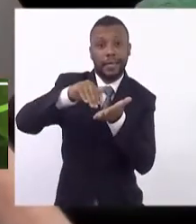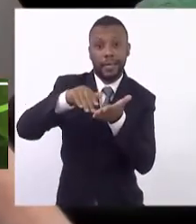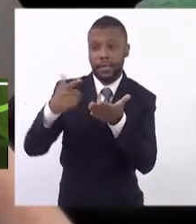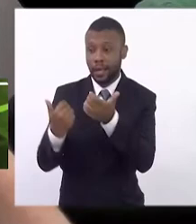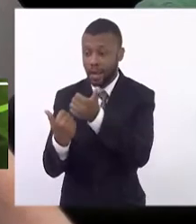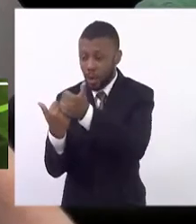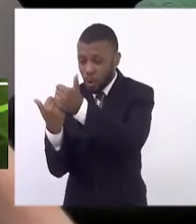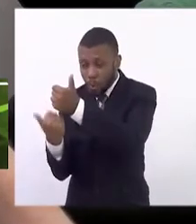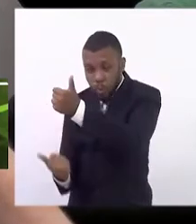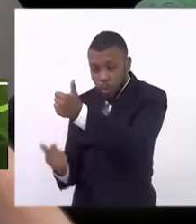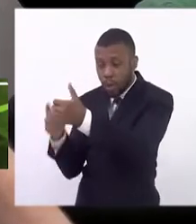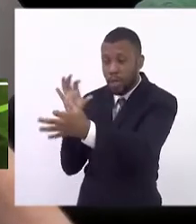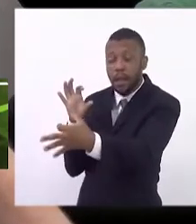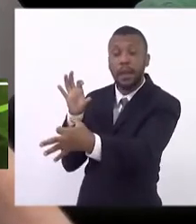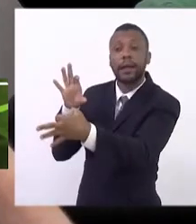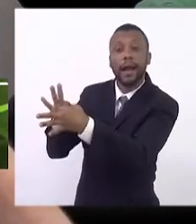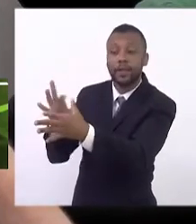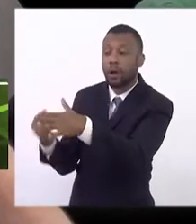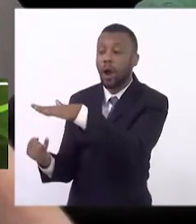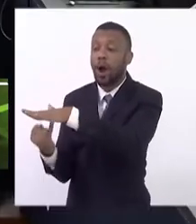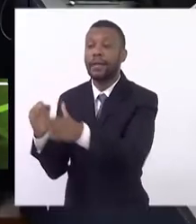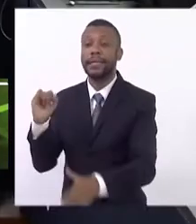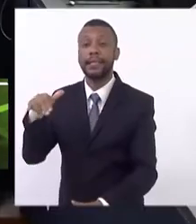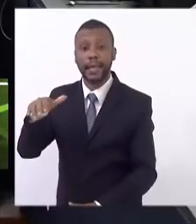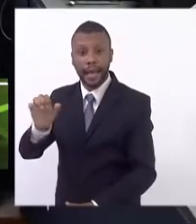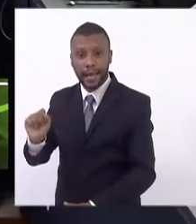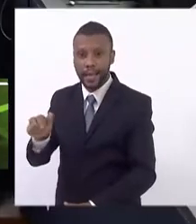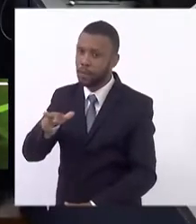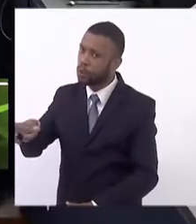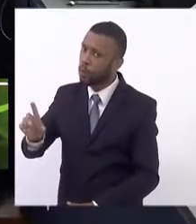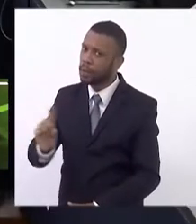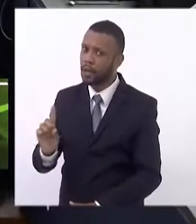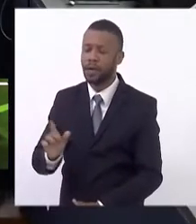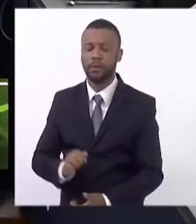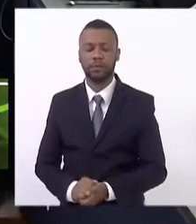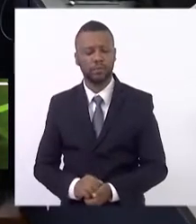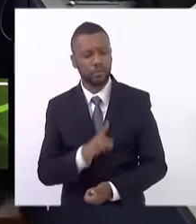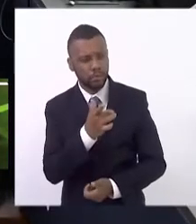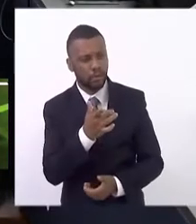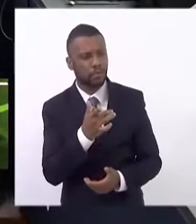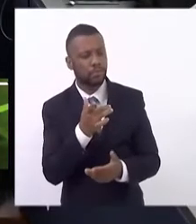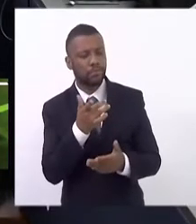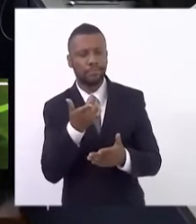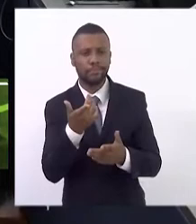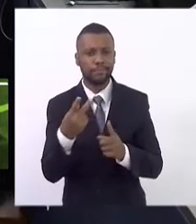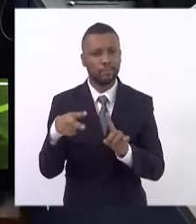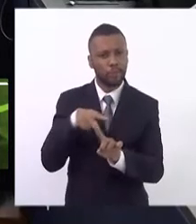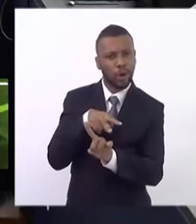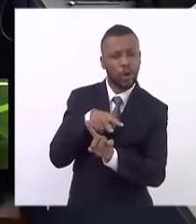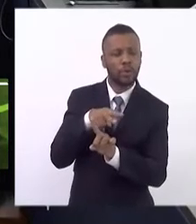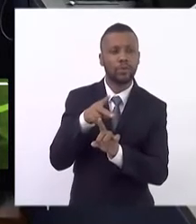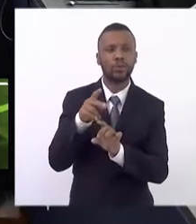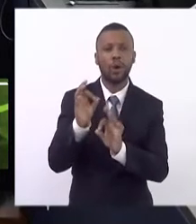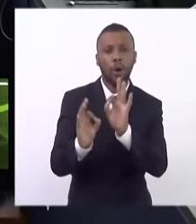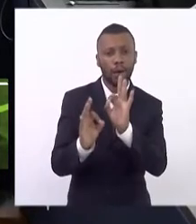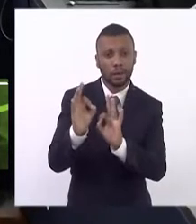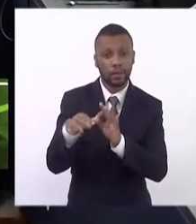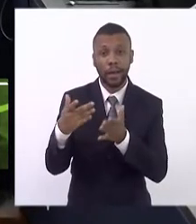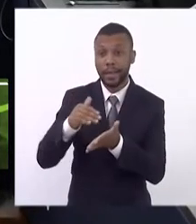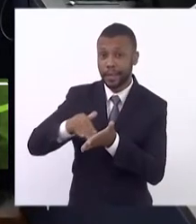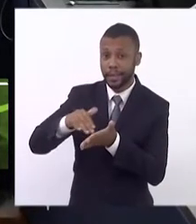Então, sob ponto de vista organizacional... A Secretaria do Ambiente tem dois segmentos que